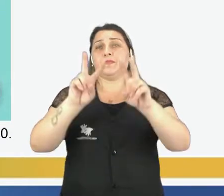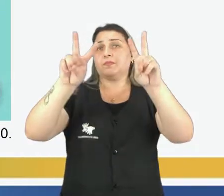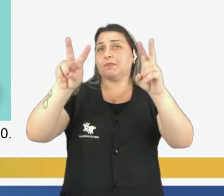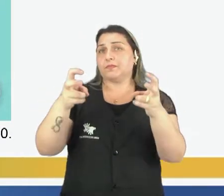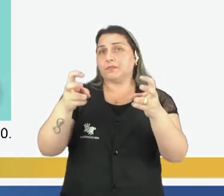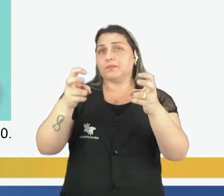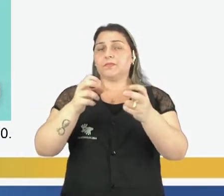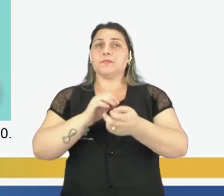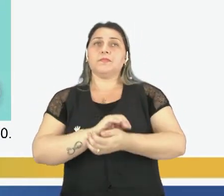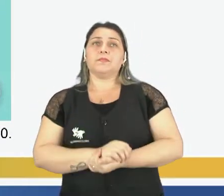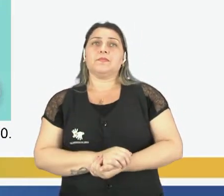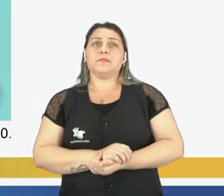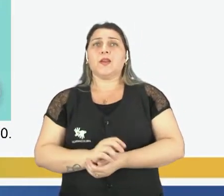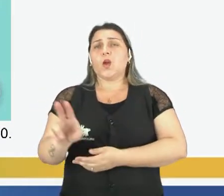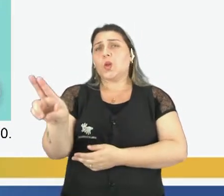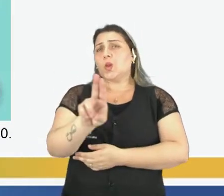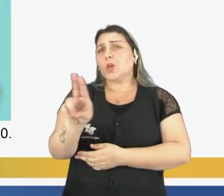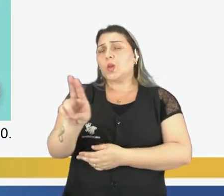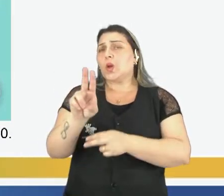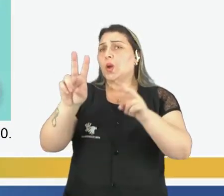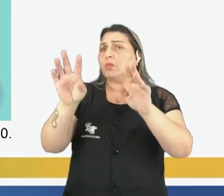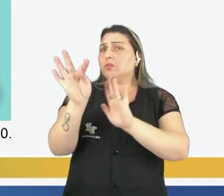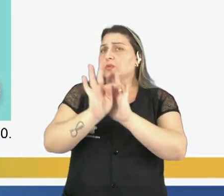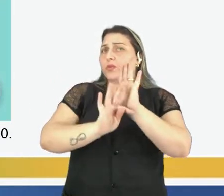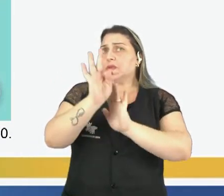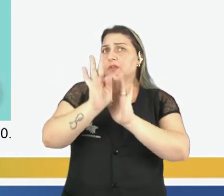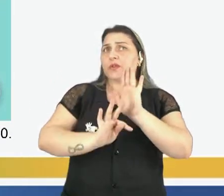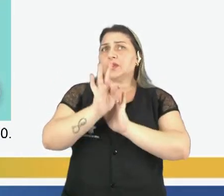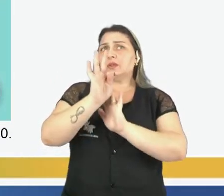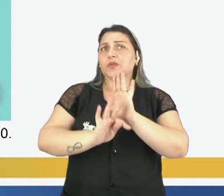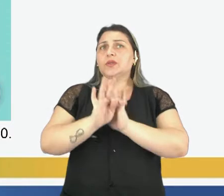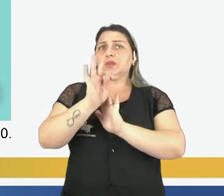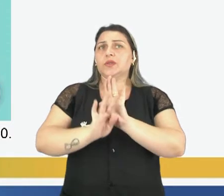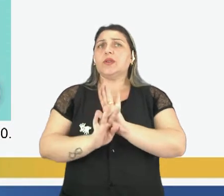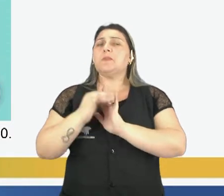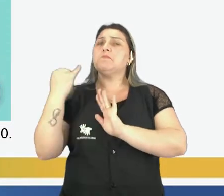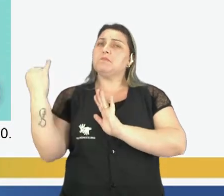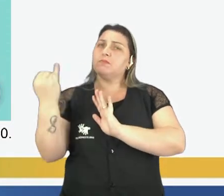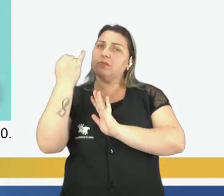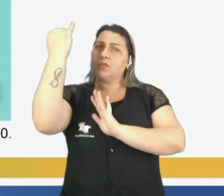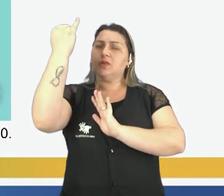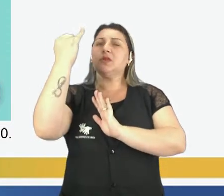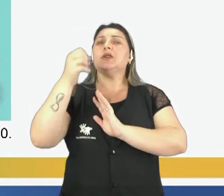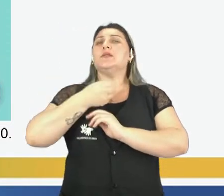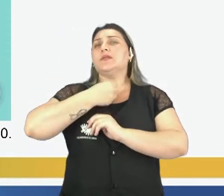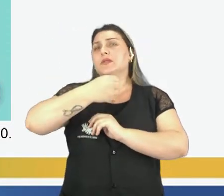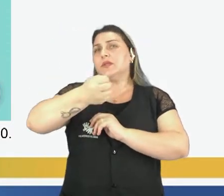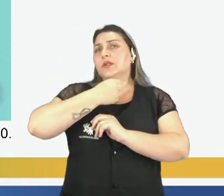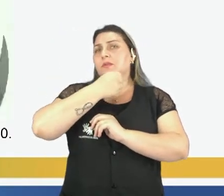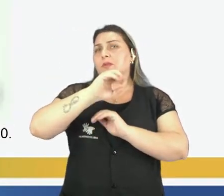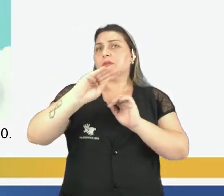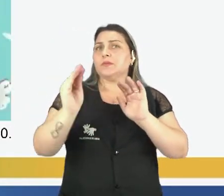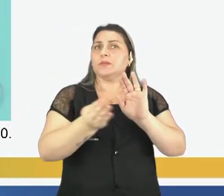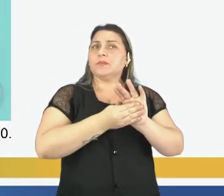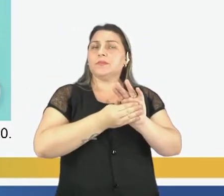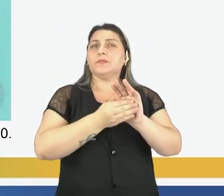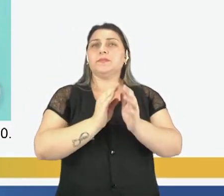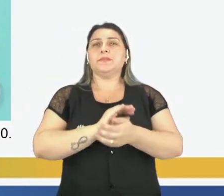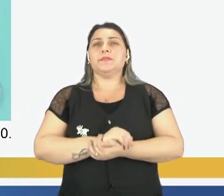Título: o nome do texto. Um título de impacto é sempre importante na reportagem.